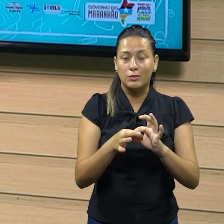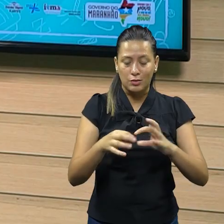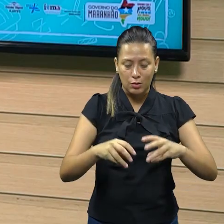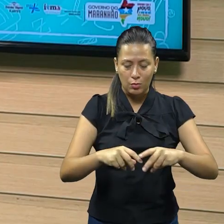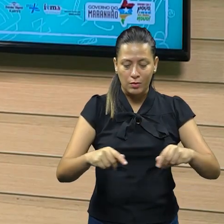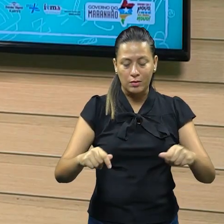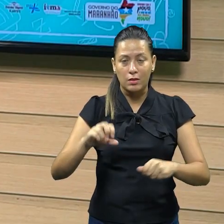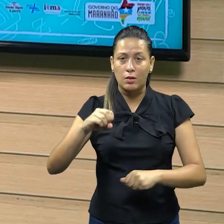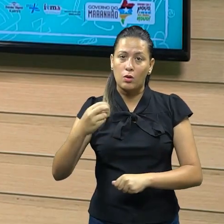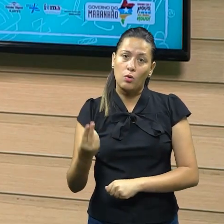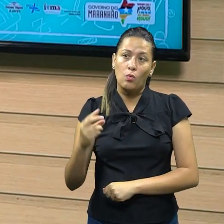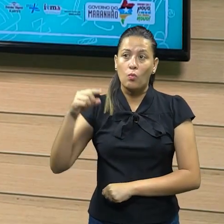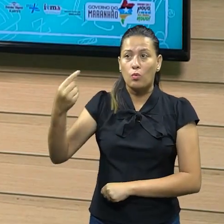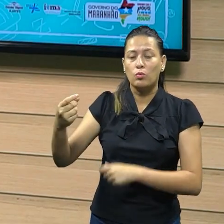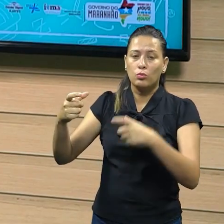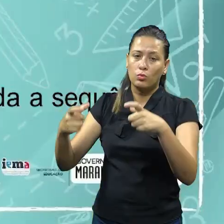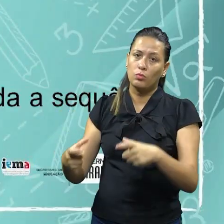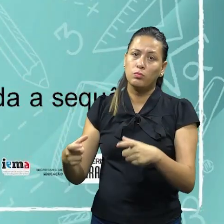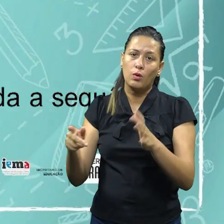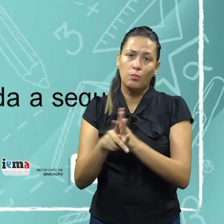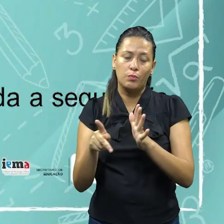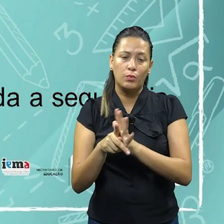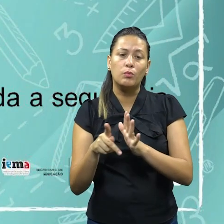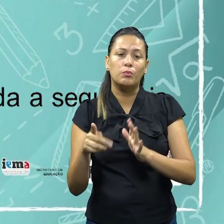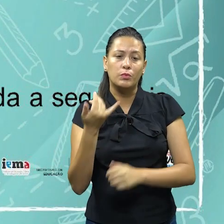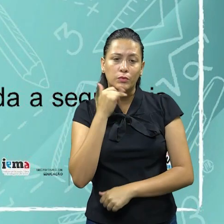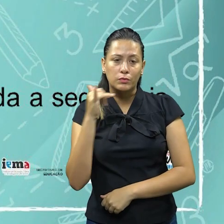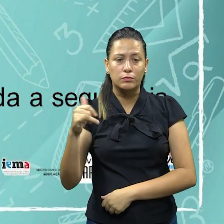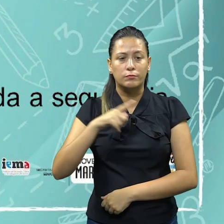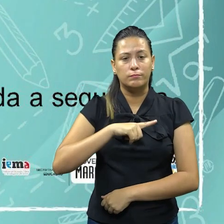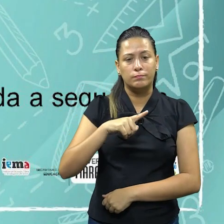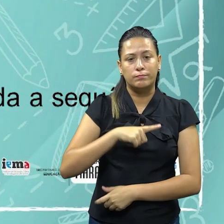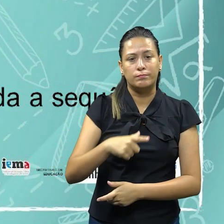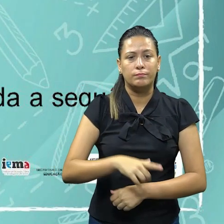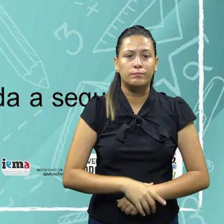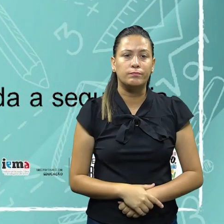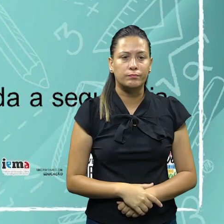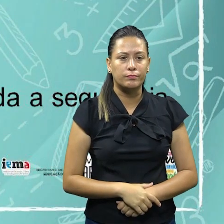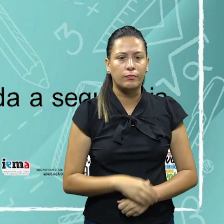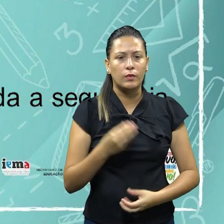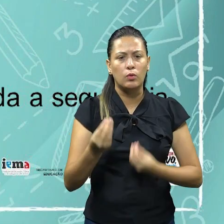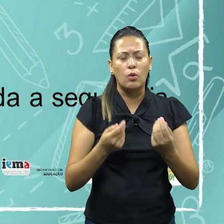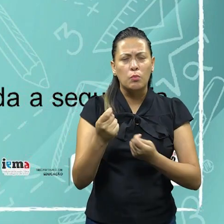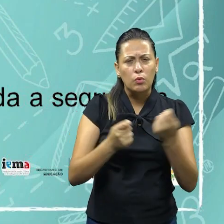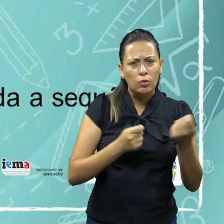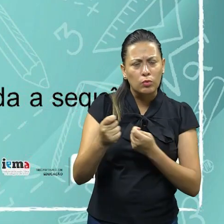qualquer outra superfície condutora. Medidas de controle de risco elétrico.